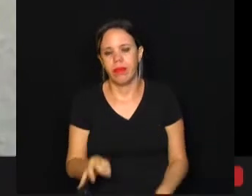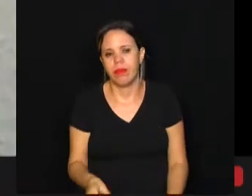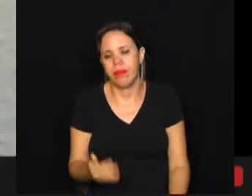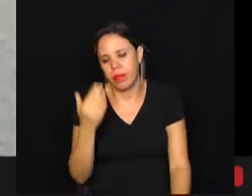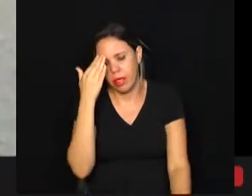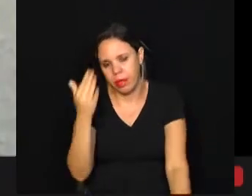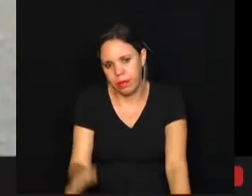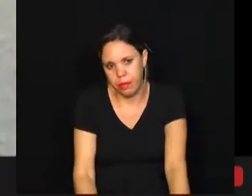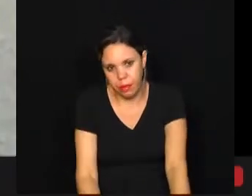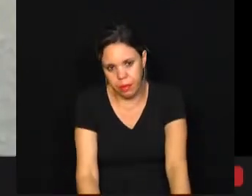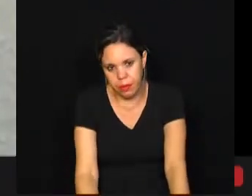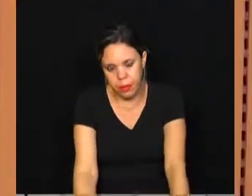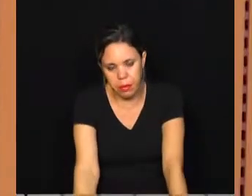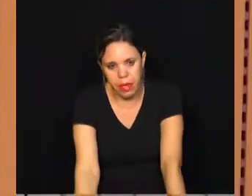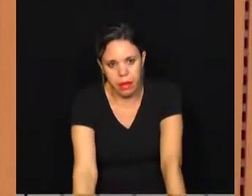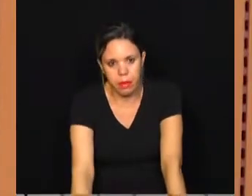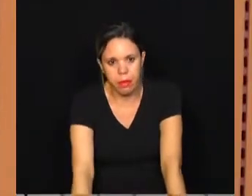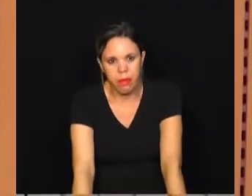Obrigada.